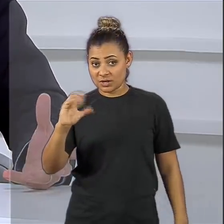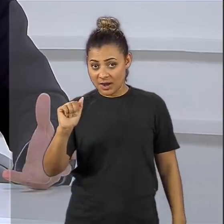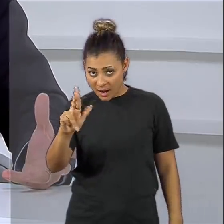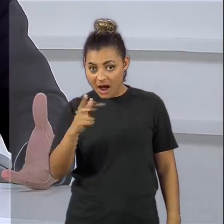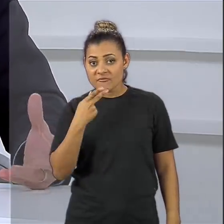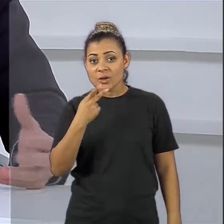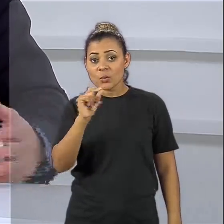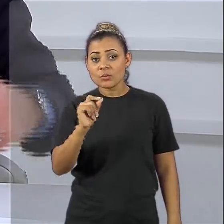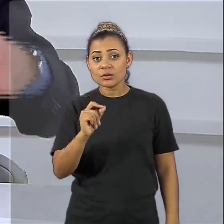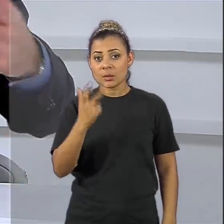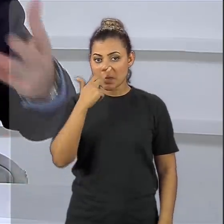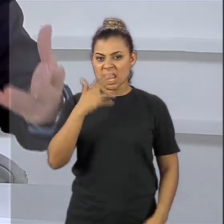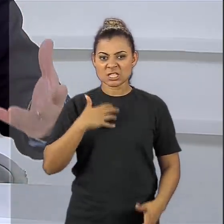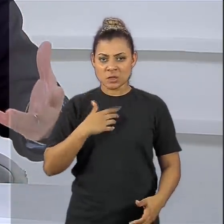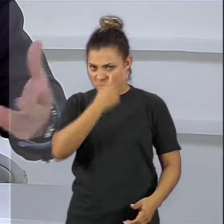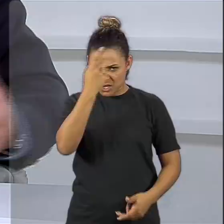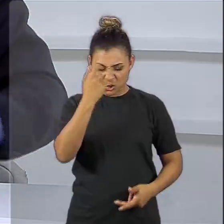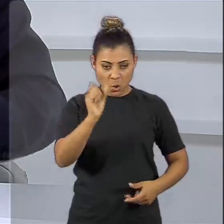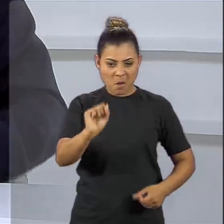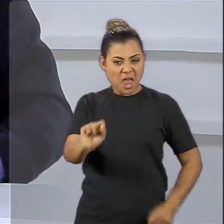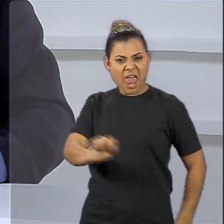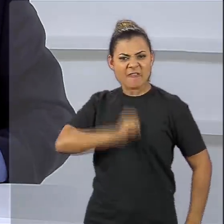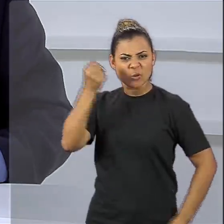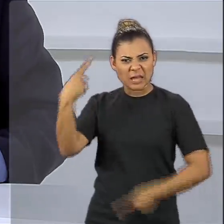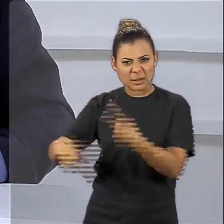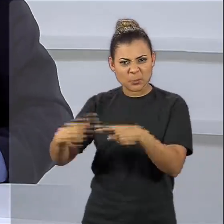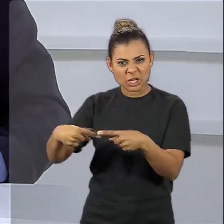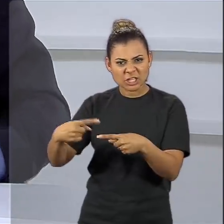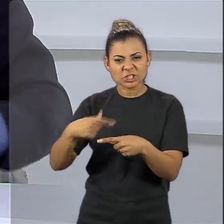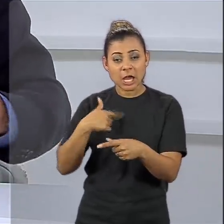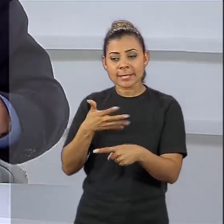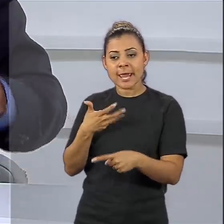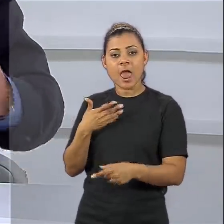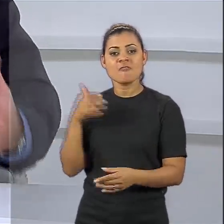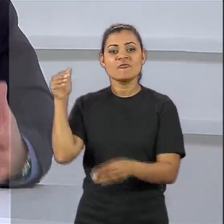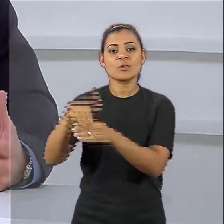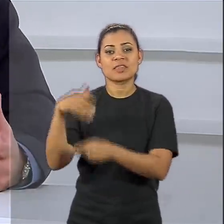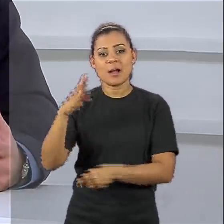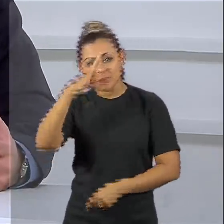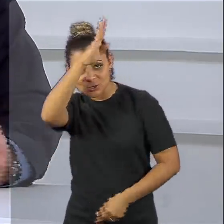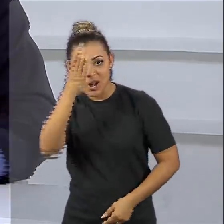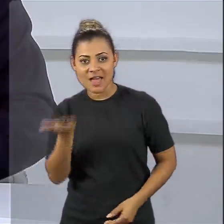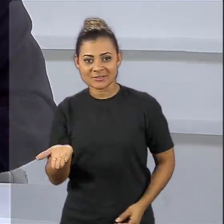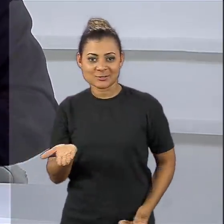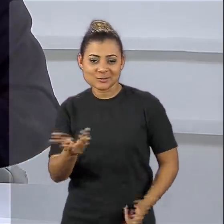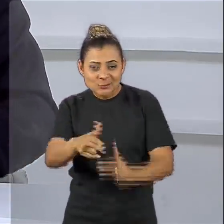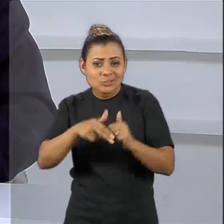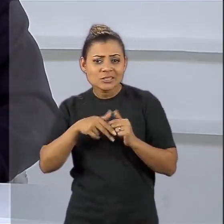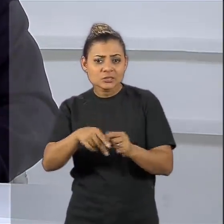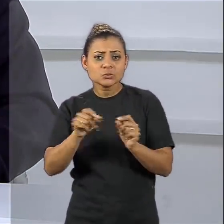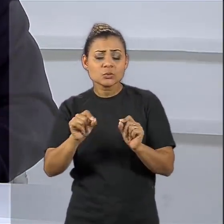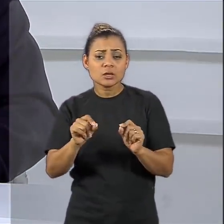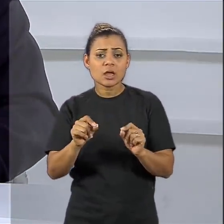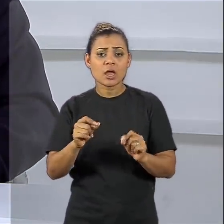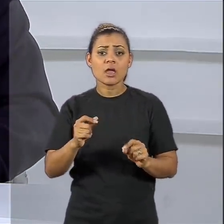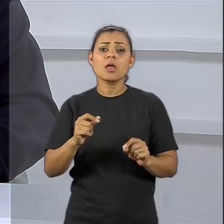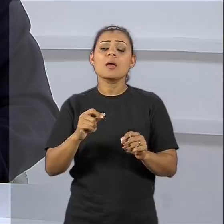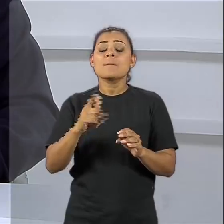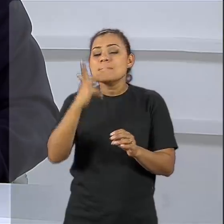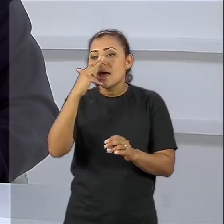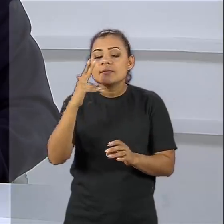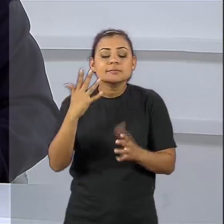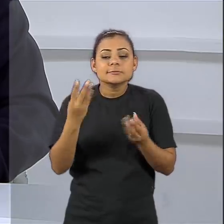porta-voz dos ressentidos, se colocar como antipolítico, embora seja ele próprio um político, se colocar como antissistema, surfando numa